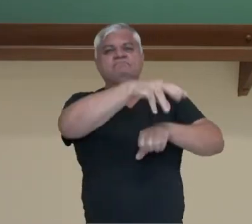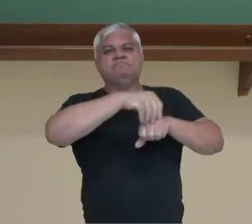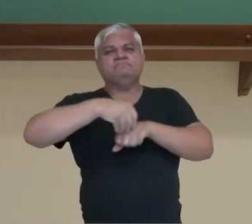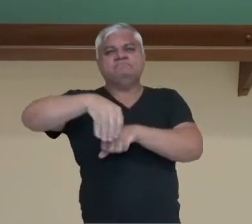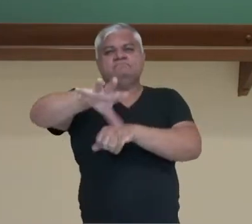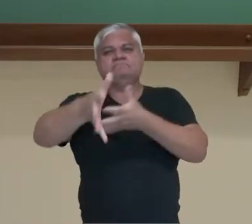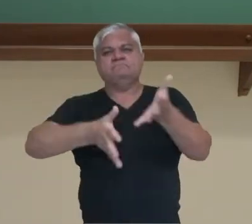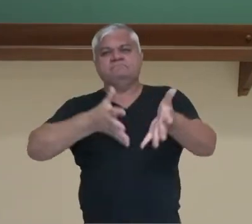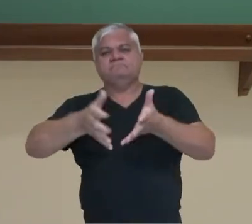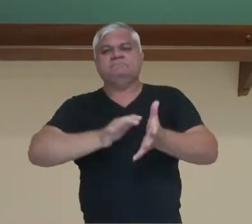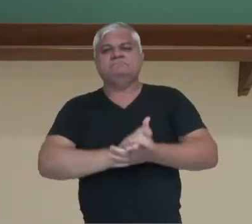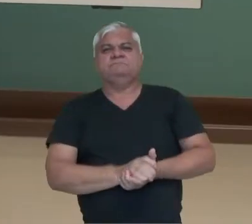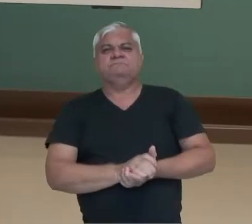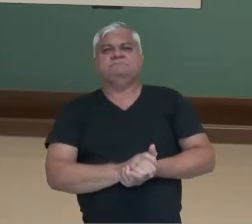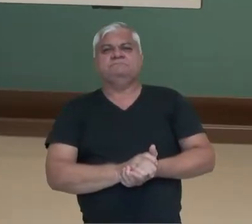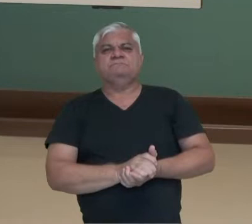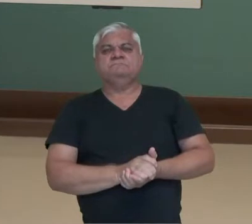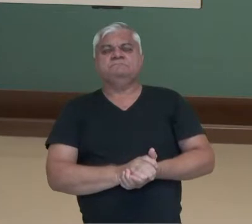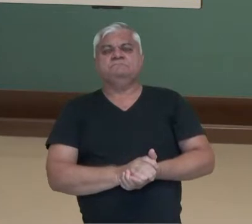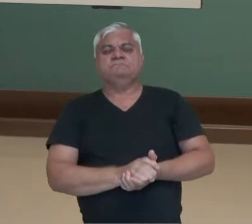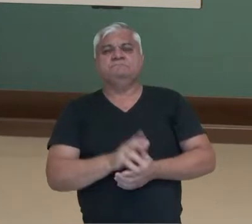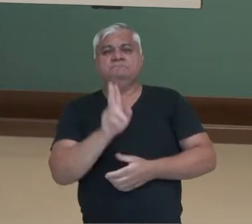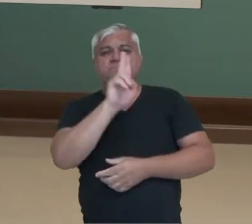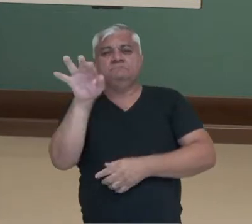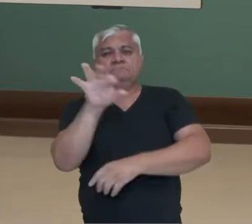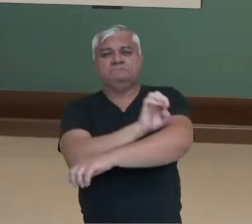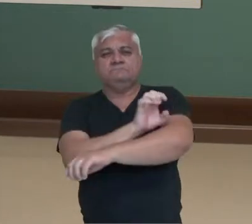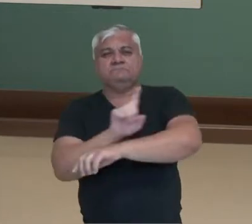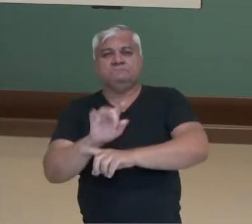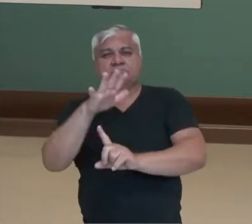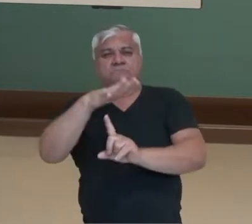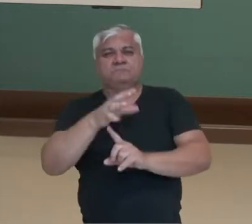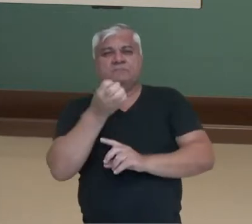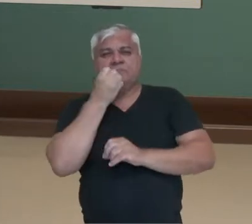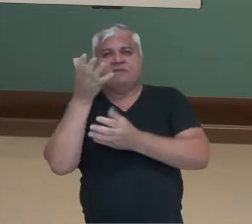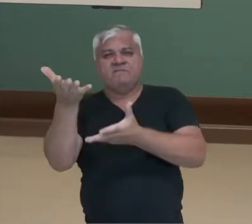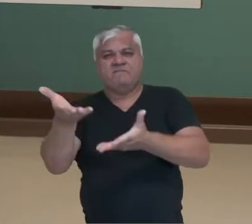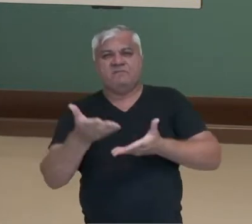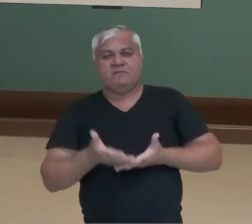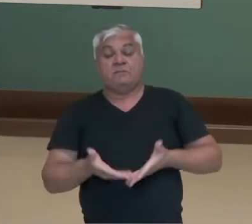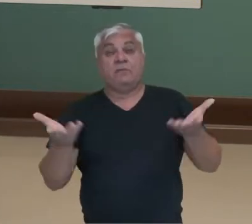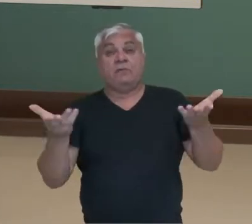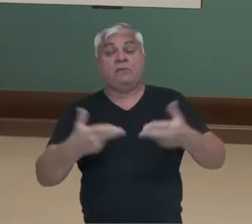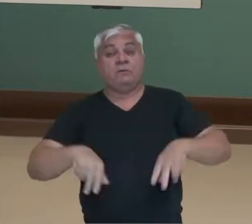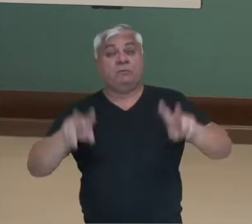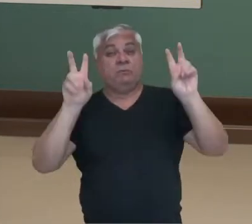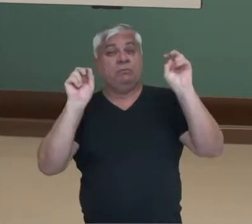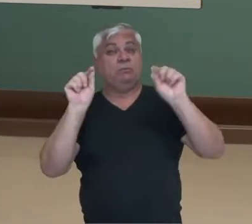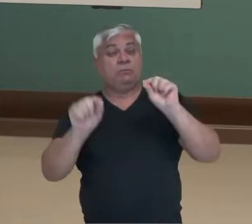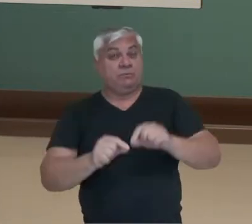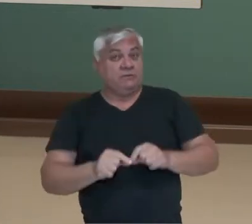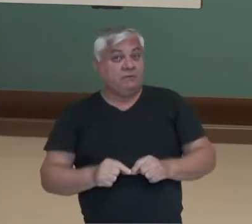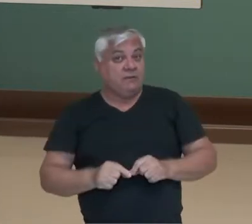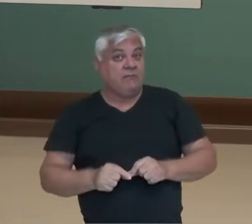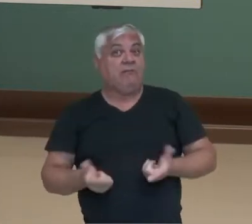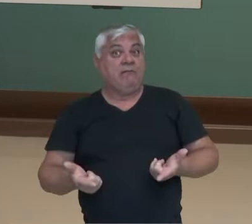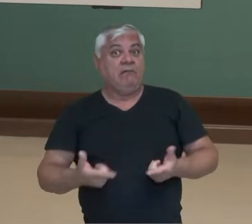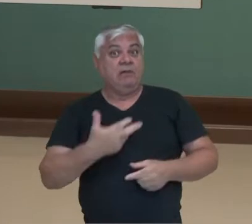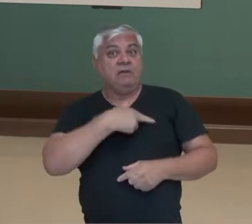Libras desta aula. Em nome da Secretaria de Educação do Paraná, sejam todos bem-vindos. Nós vamos trabalhar agora o tema